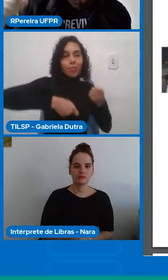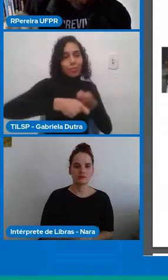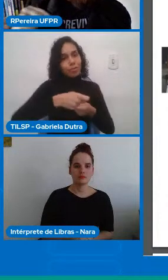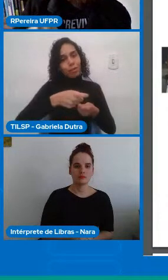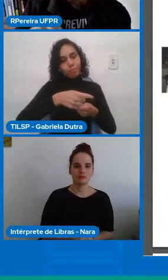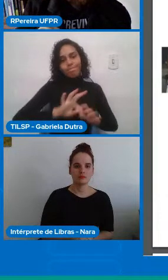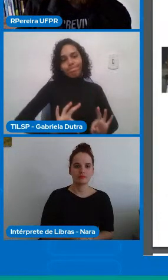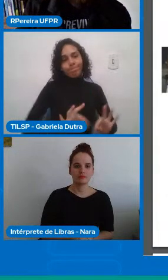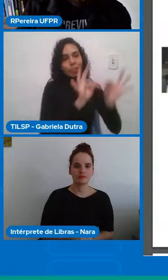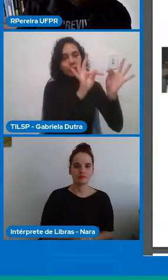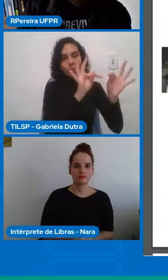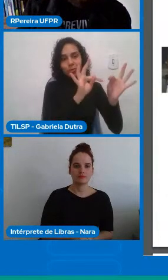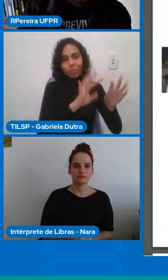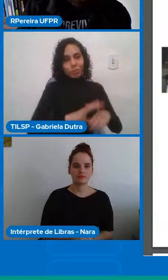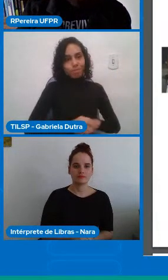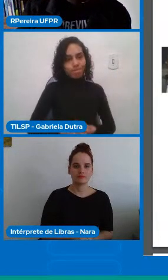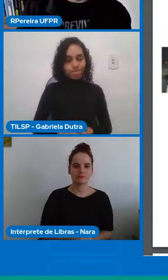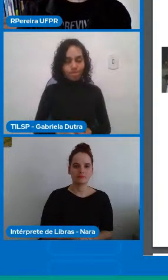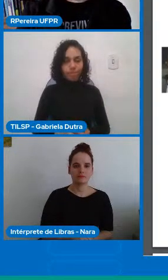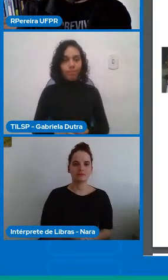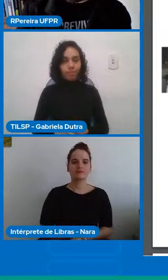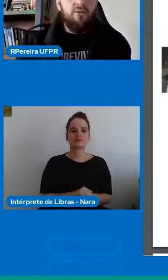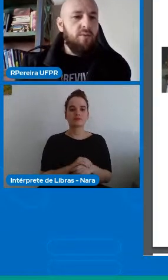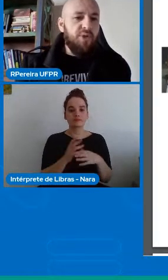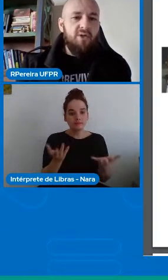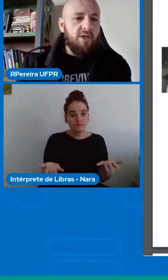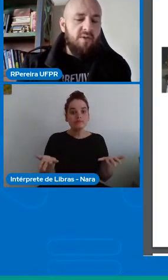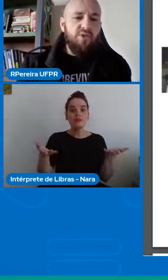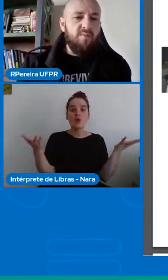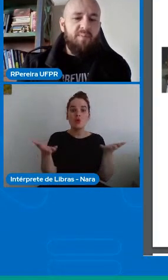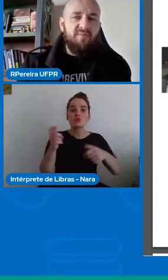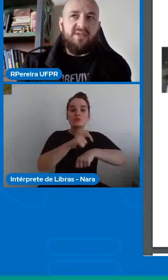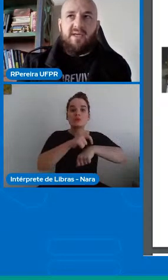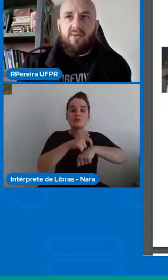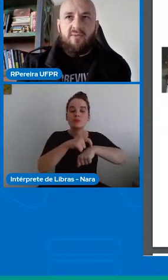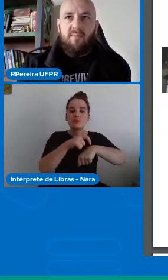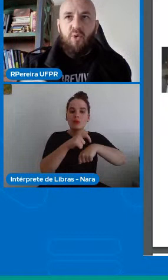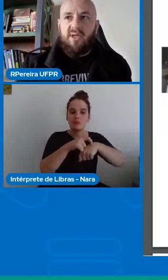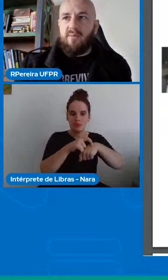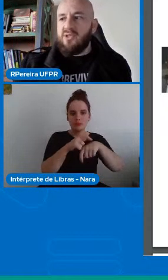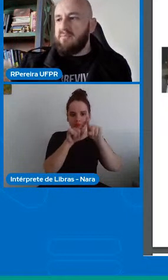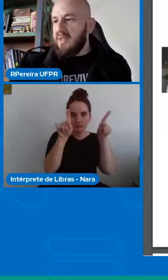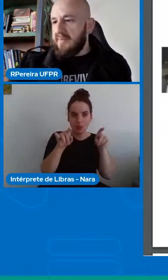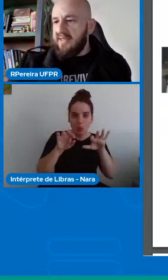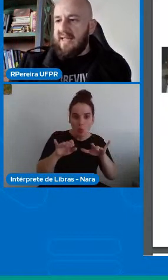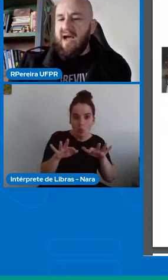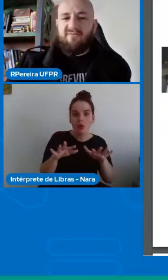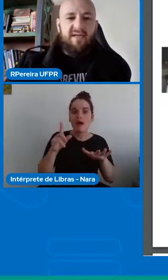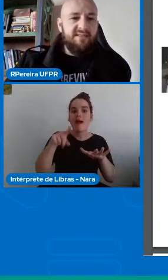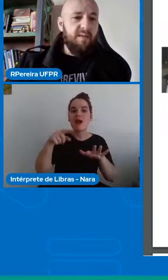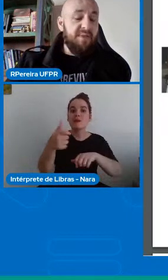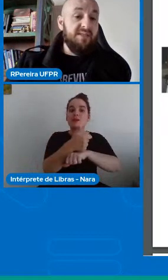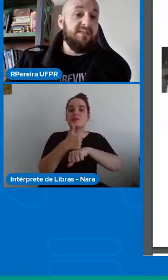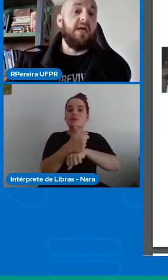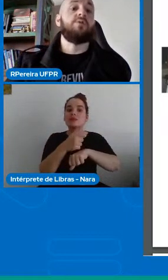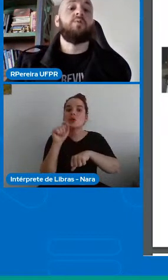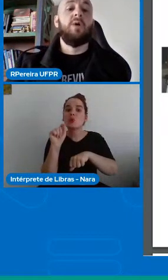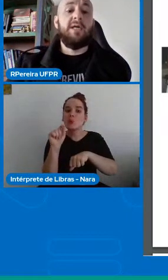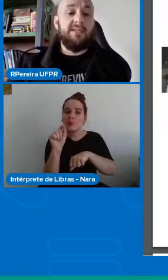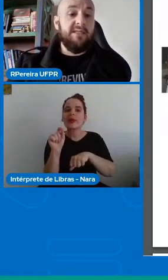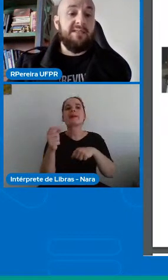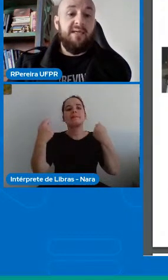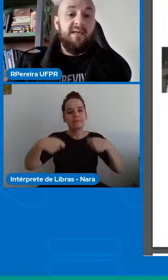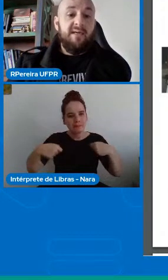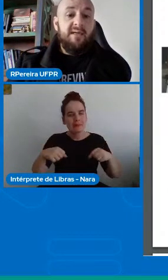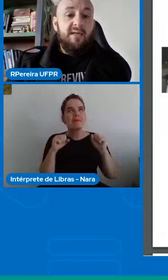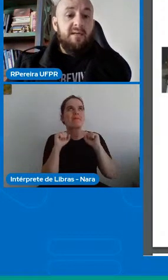E hoje, nós da computação vivemos nesse momento análogo, porque nós somos uma profissão que podemos implementar, fazer e pesquisar as